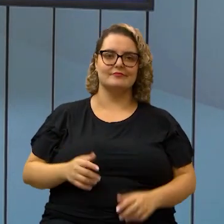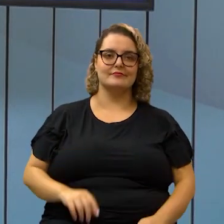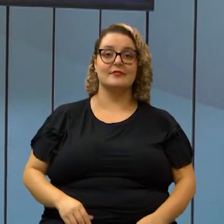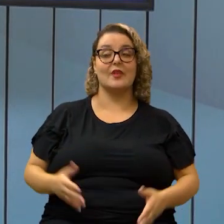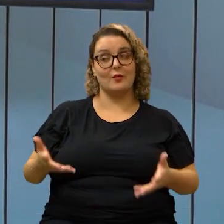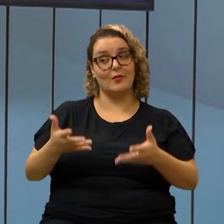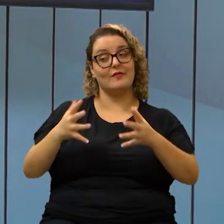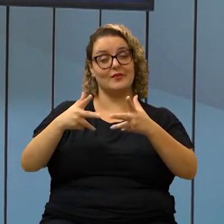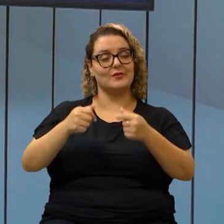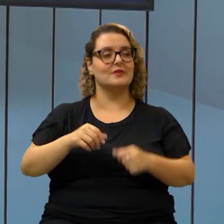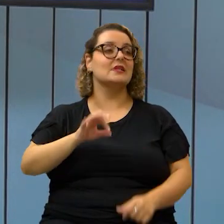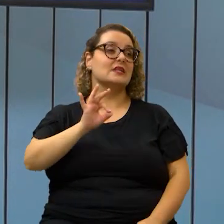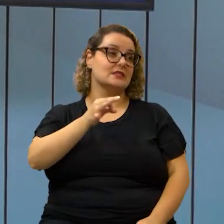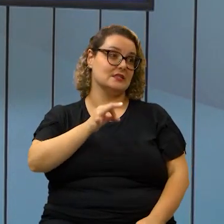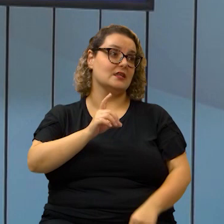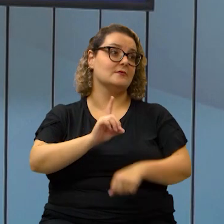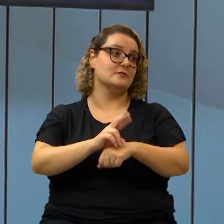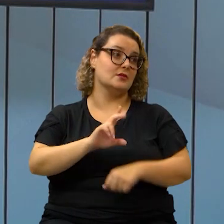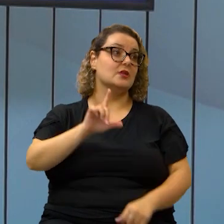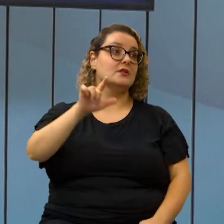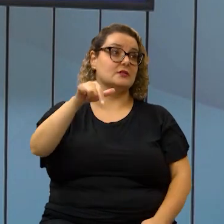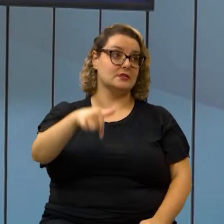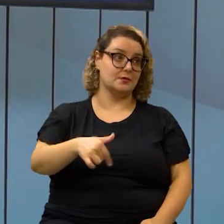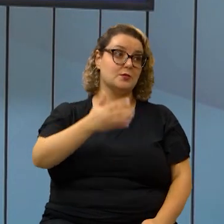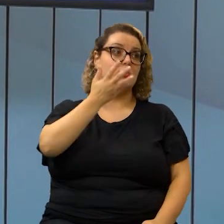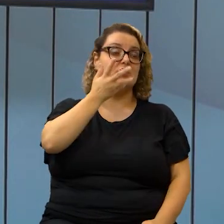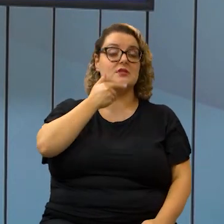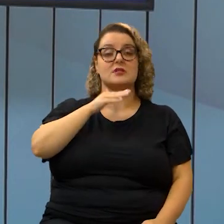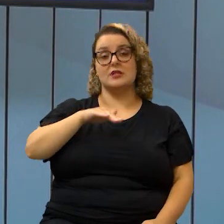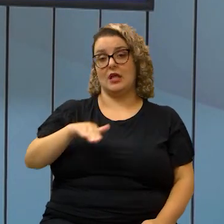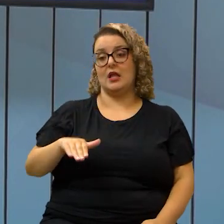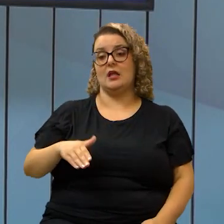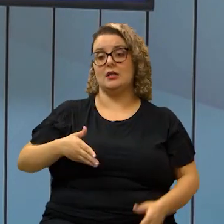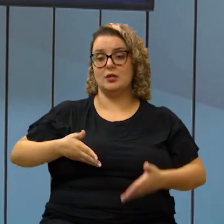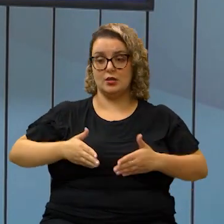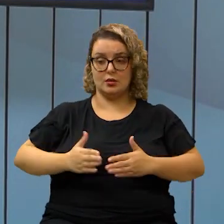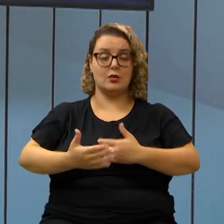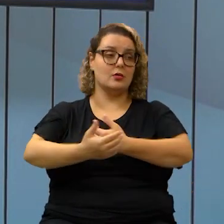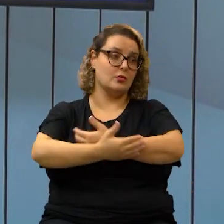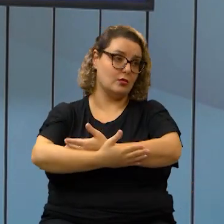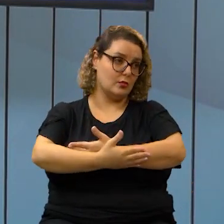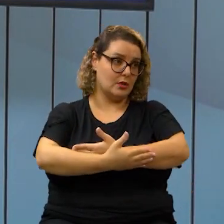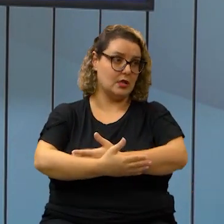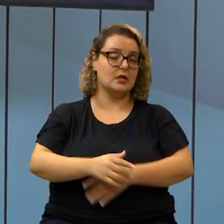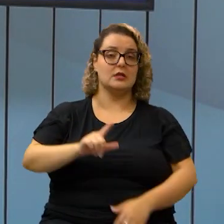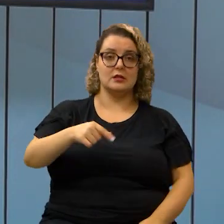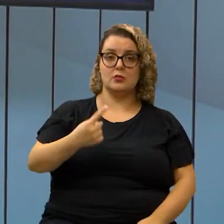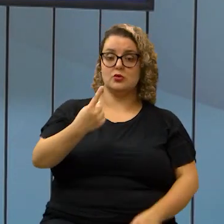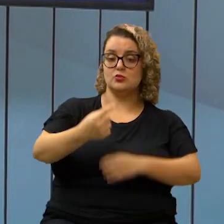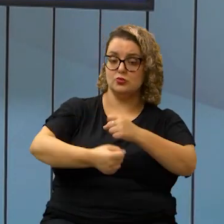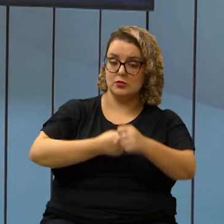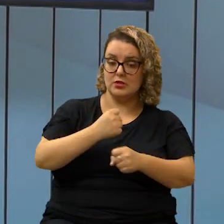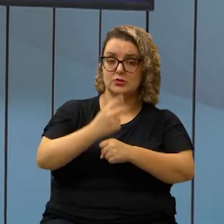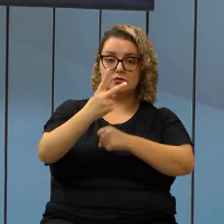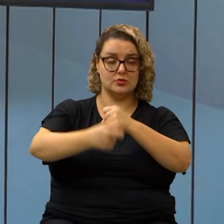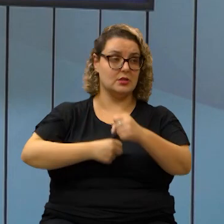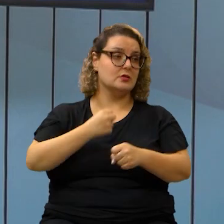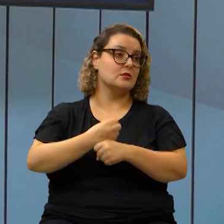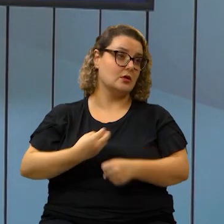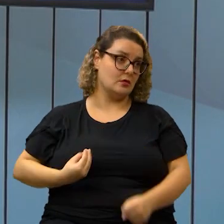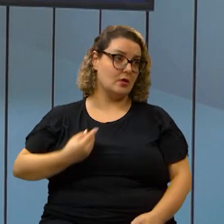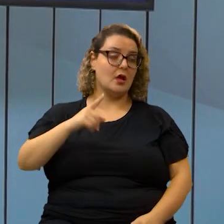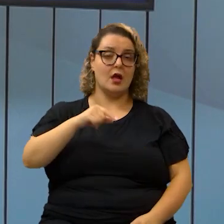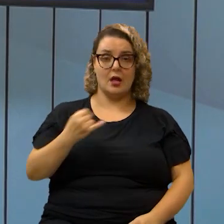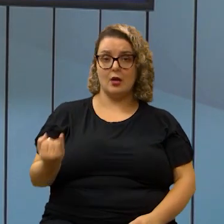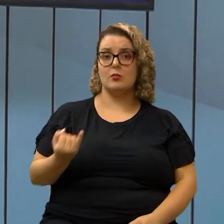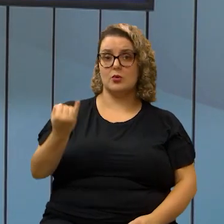completando o primeiro, o segundo ano de vida, é importante que os pais cuidem da saúde da criança ainda, né? Não só na